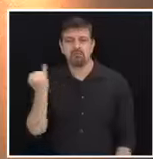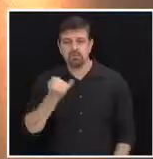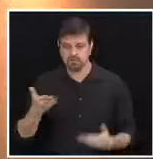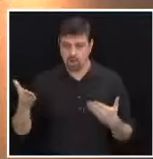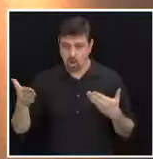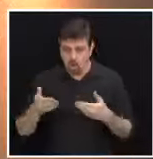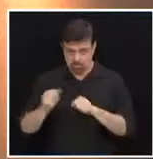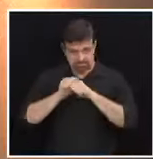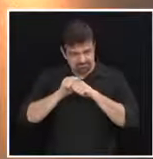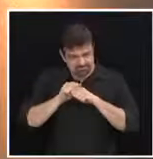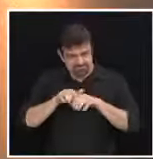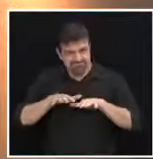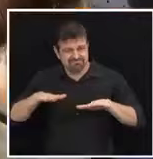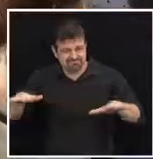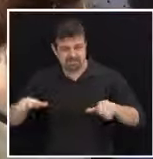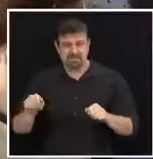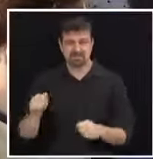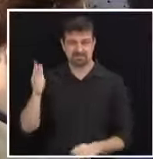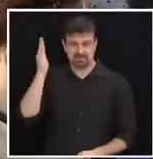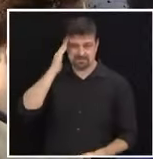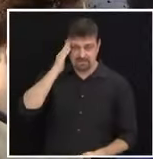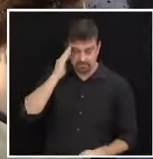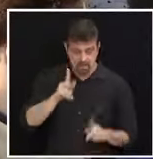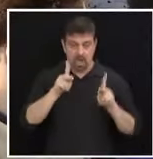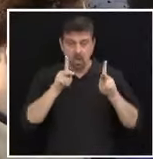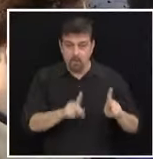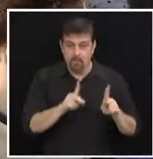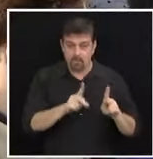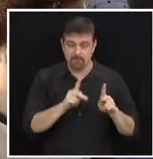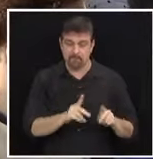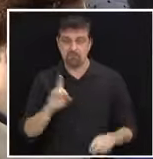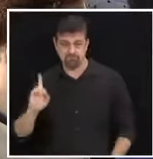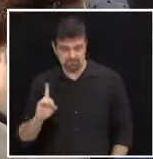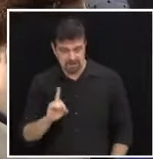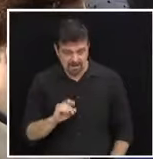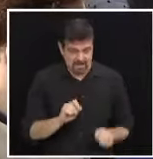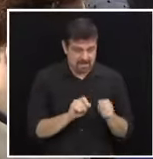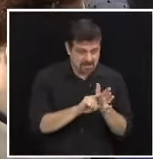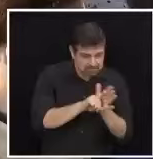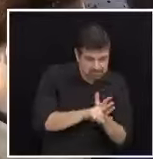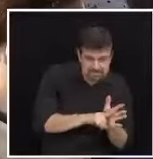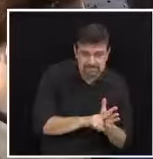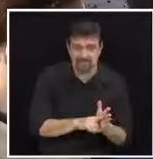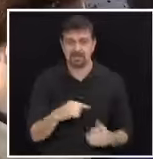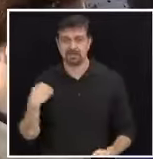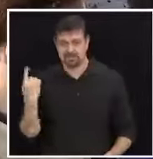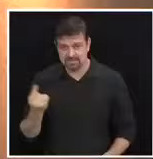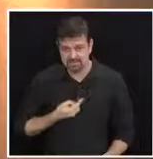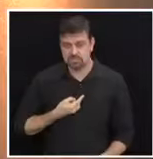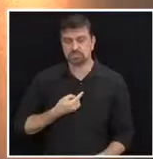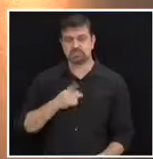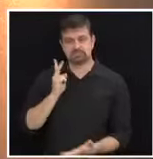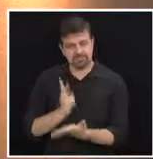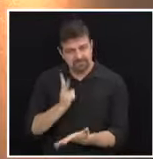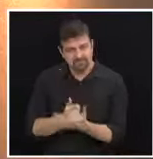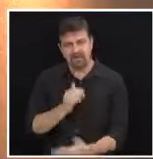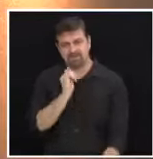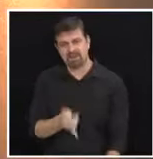tanto divulgar esse trabalho quanto chegar à população, e a gente volta sempre a bater naquela